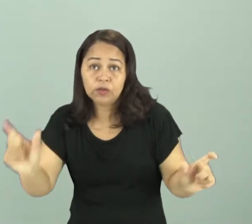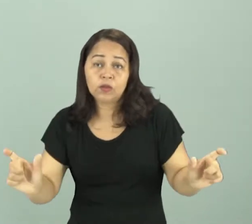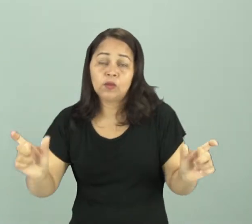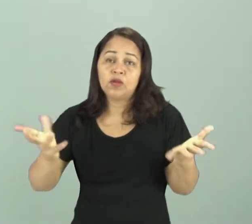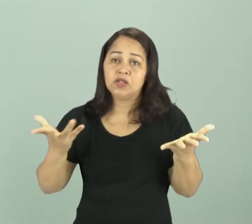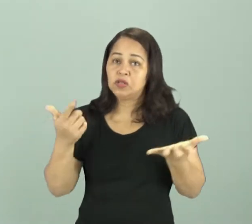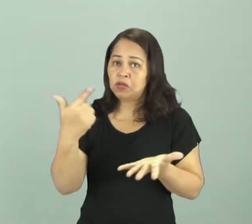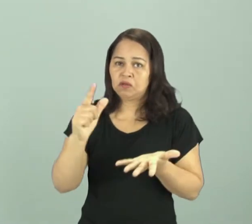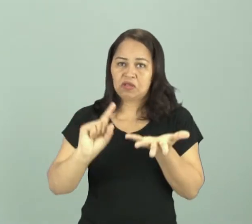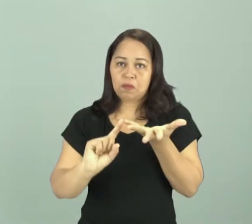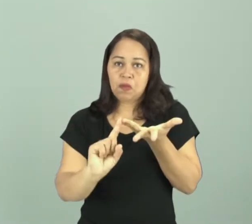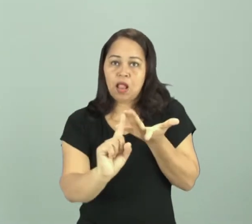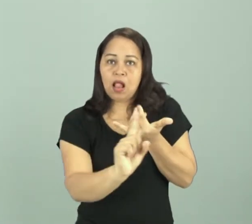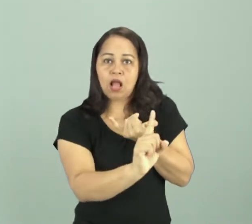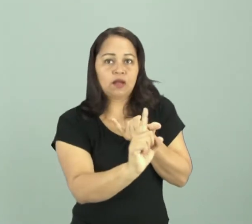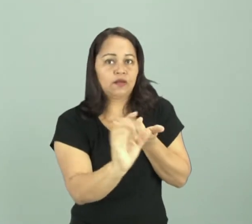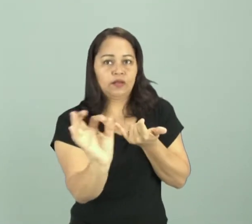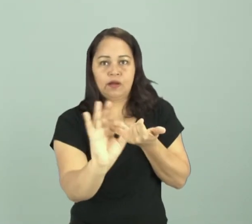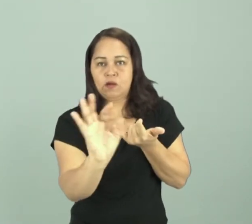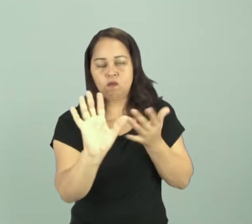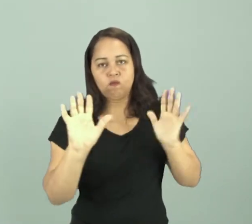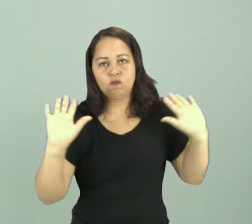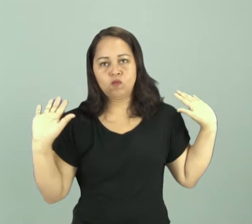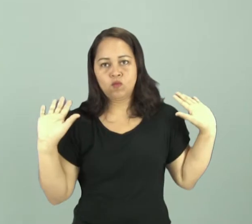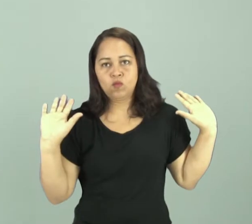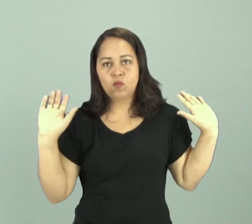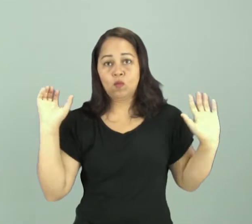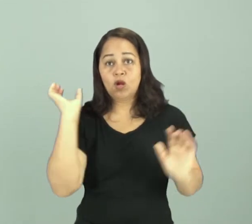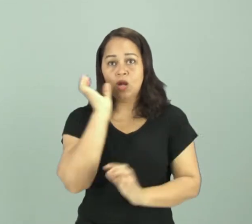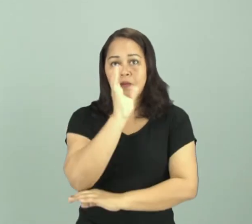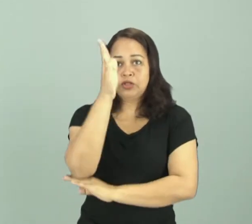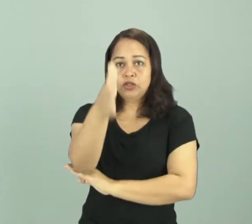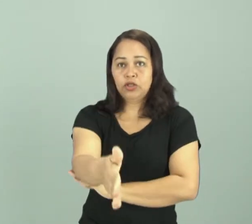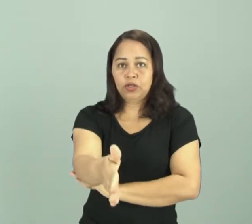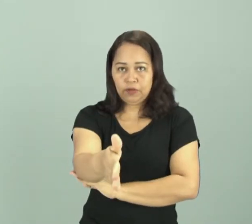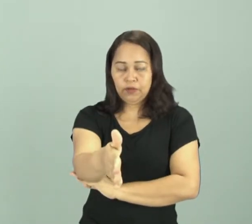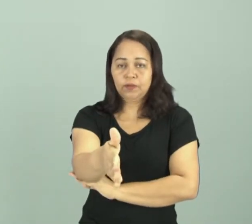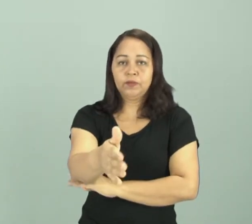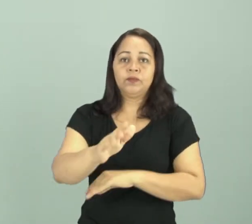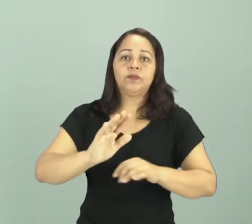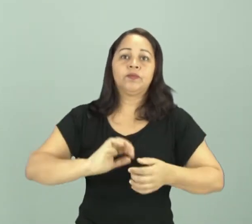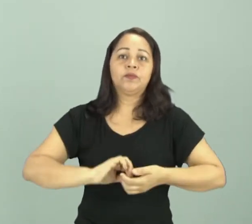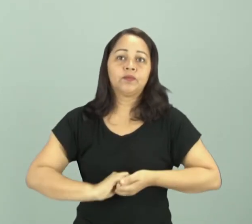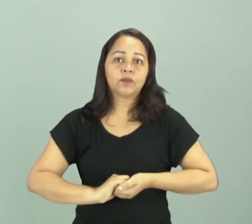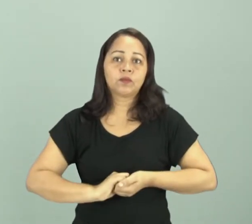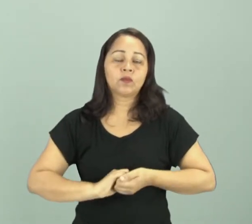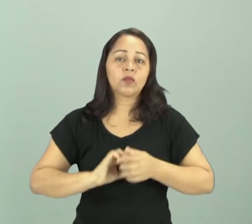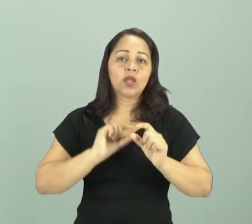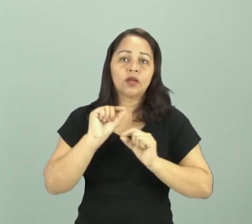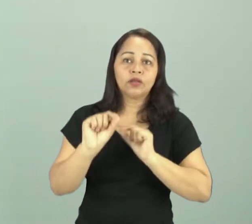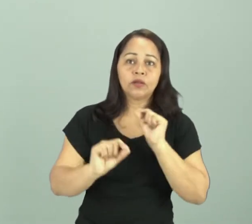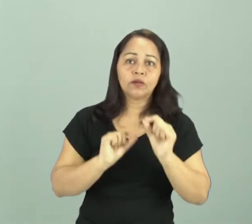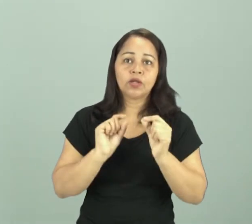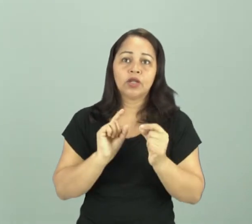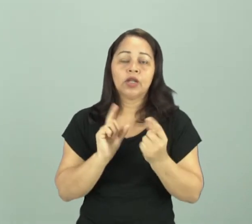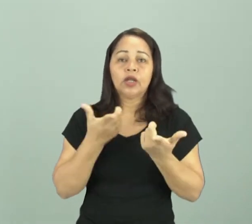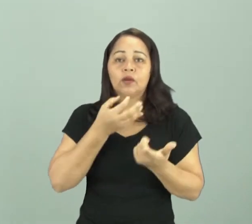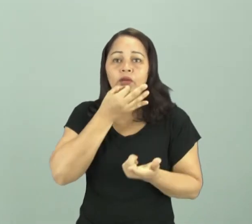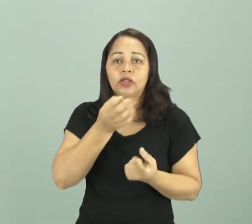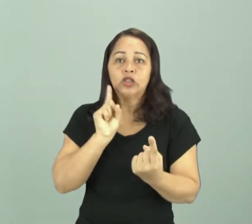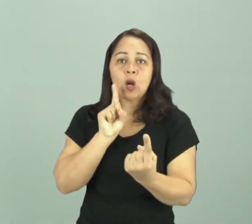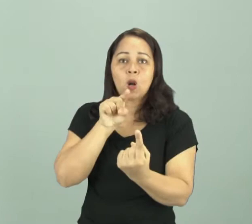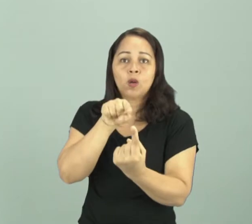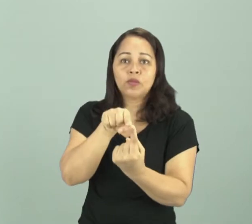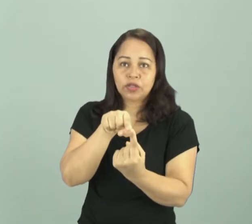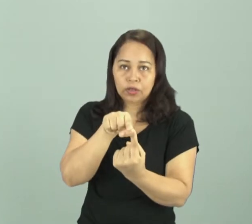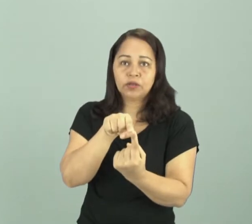trata de um texto objetivo, ele não vai ter muitos detalhes. Então, sem muitos detalhes, é uma crítica objetiva, tá?